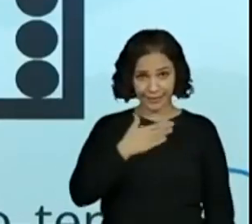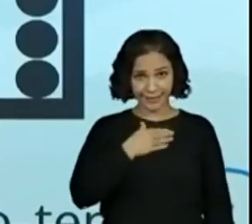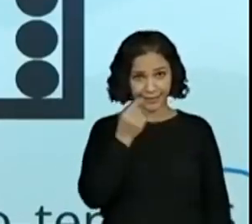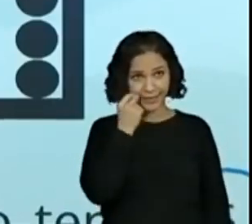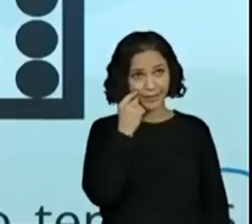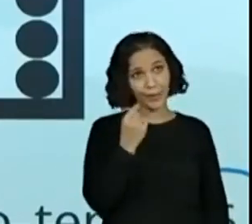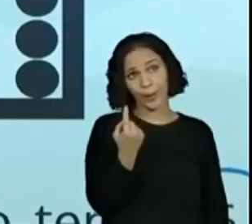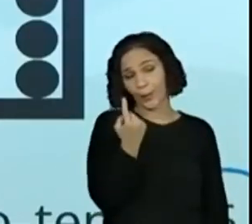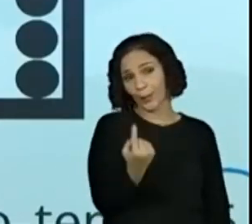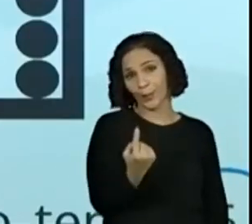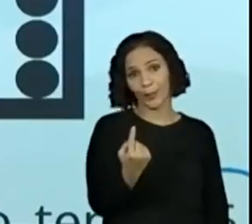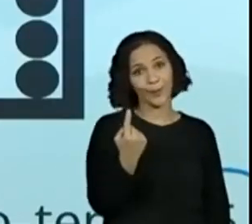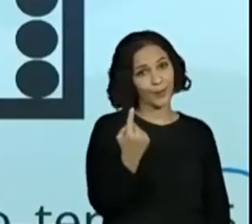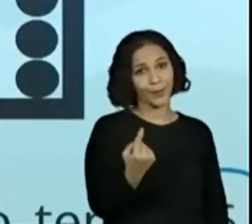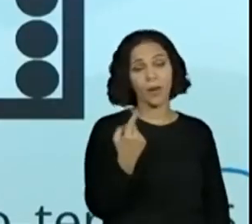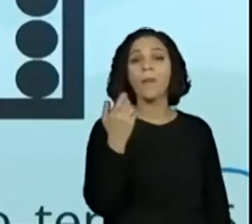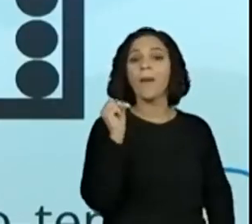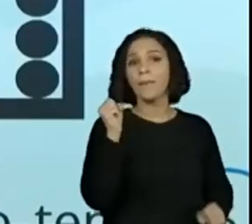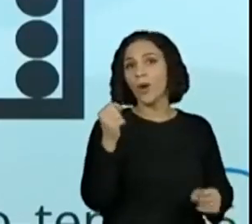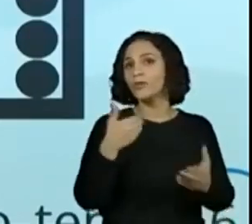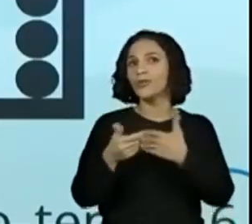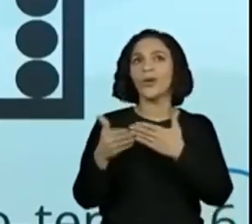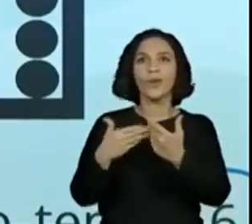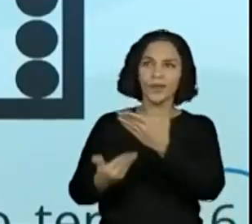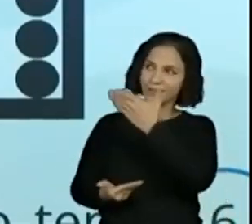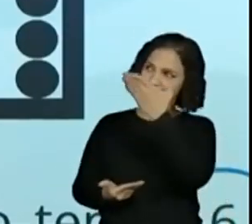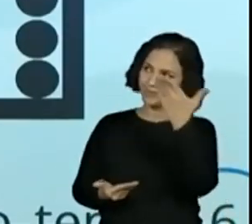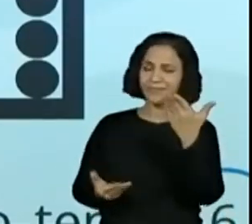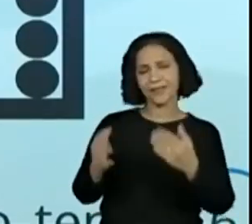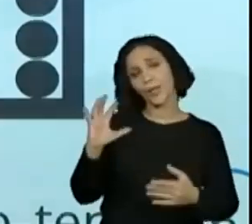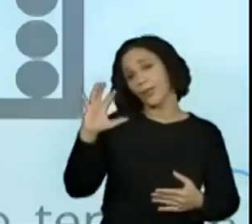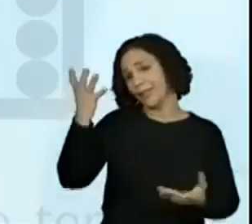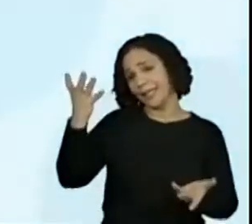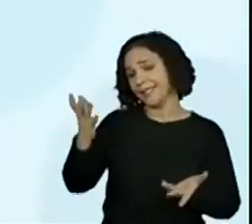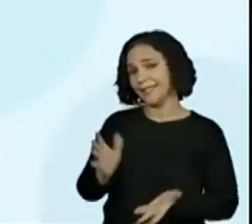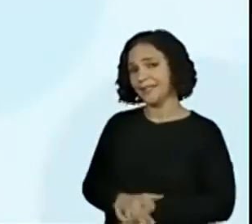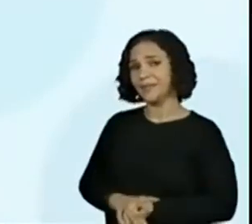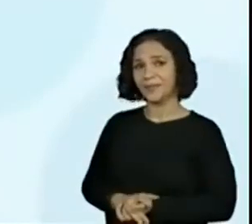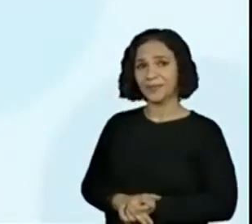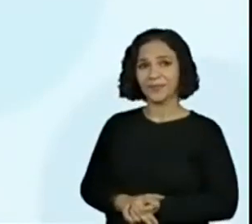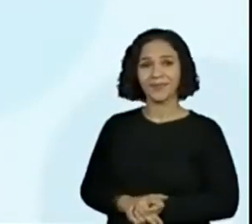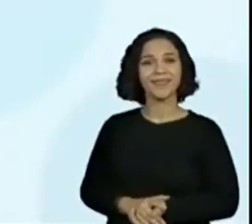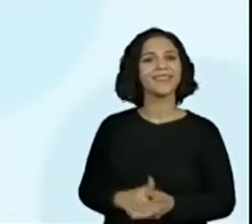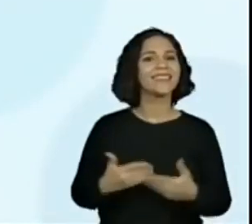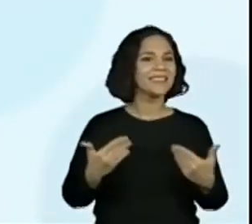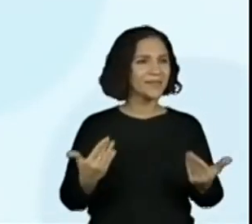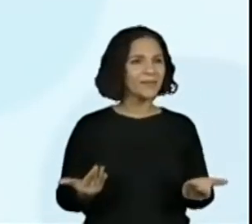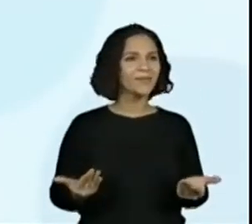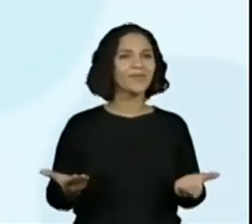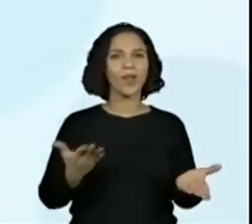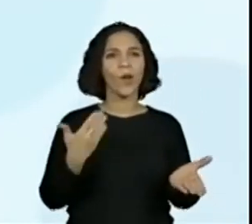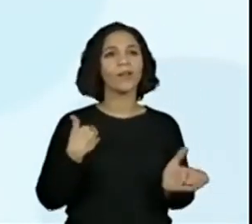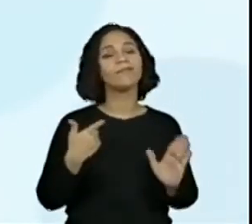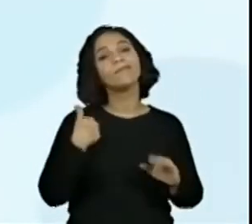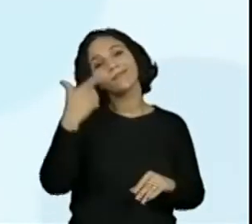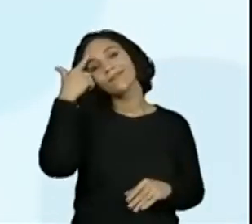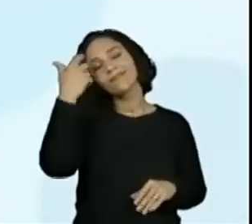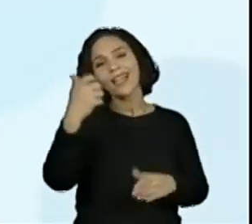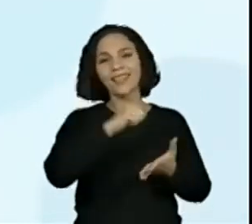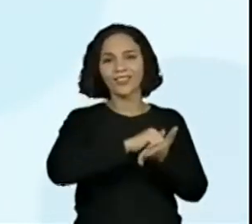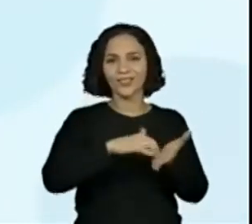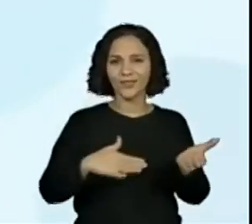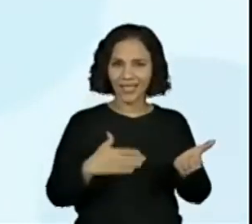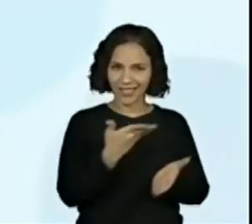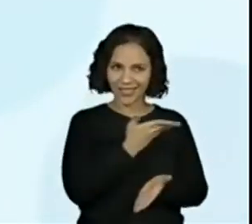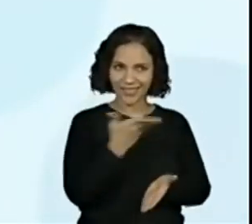é mais amar é poderia sair qualquer uma né acontece mas é isso então eu vou colocar aqui a nossa sugestão de